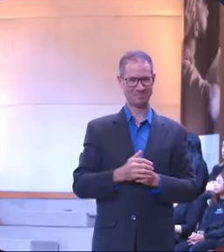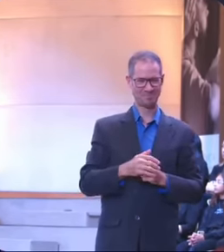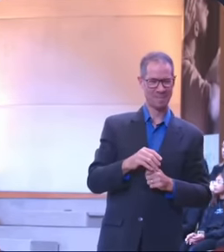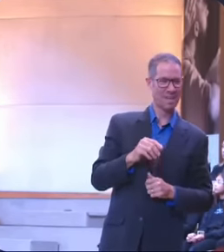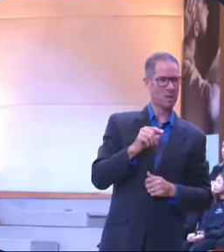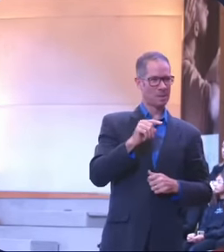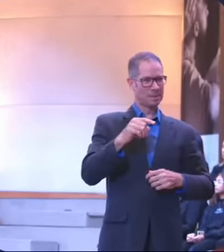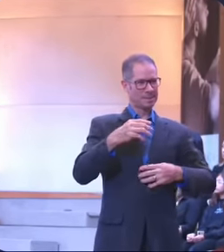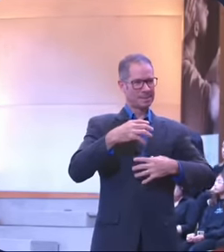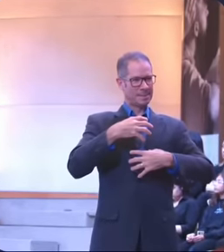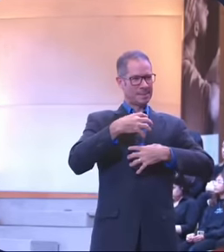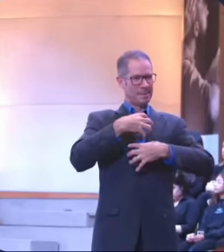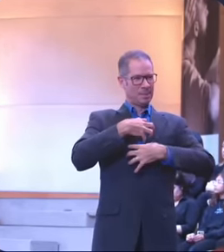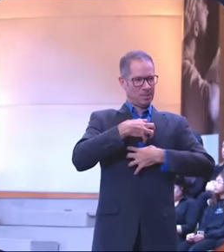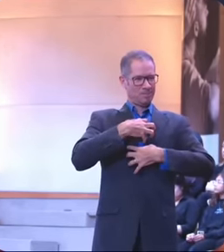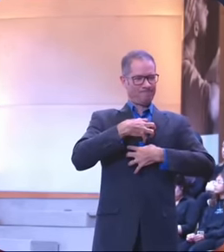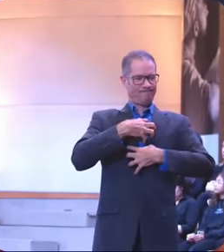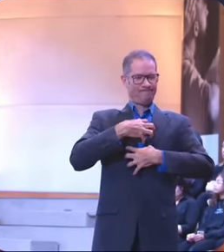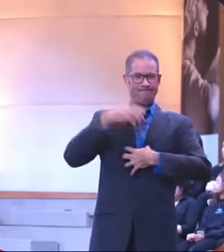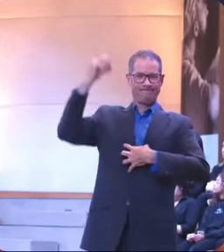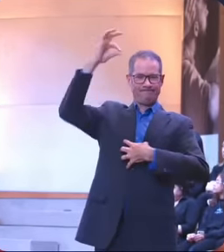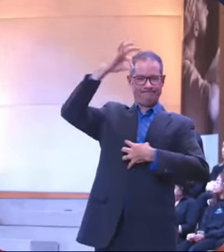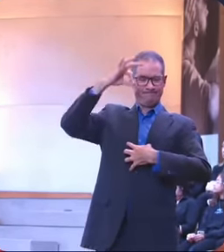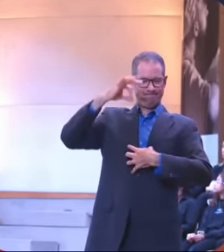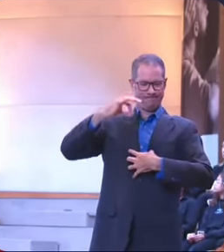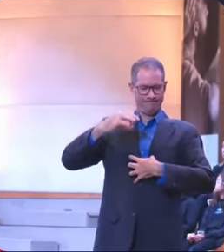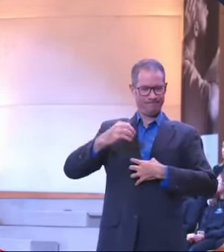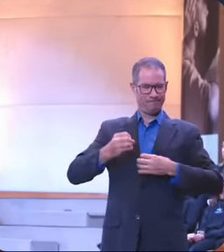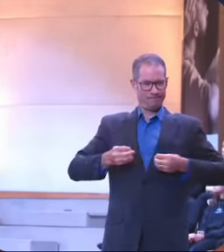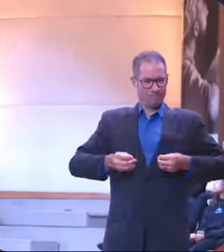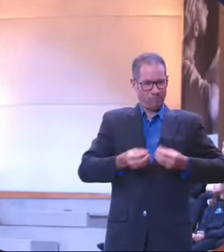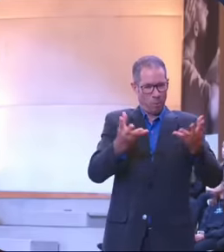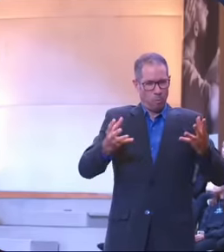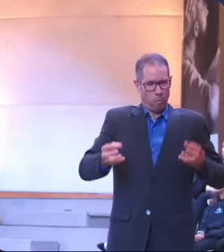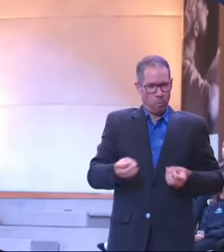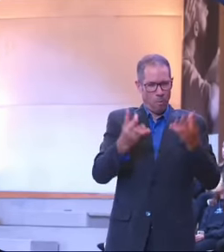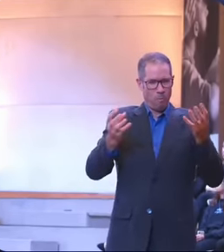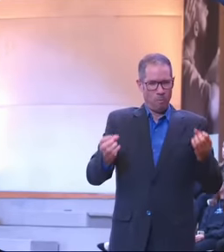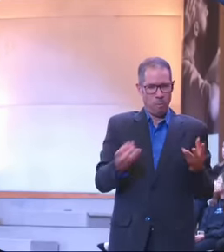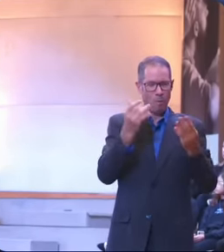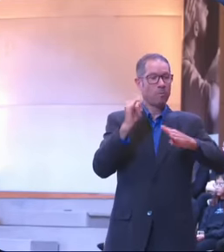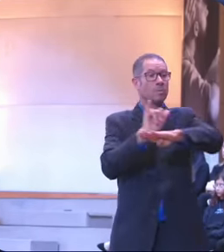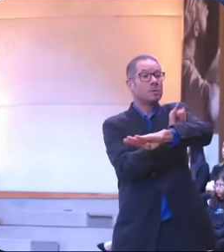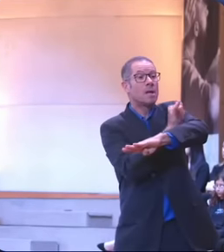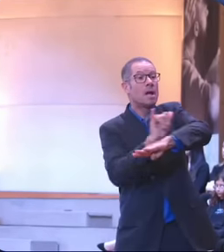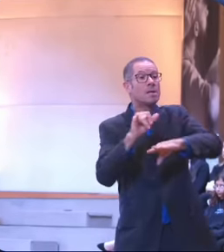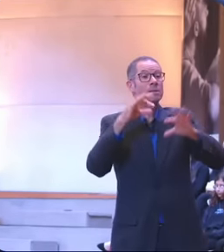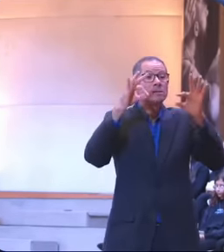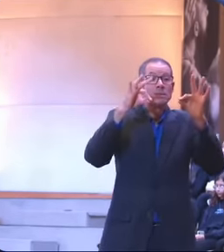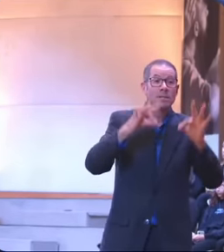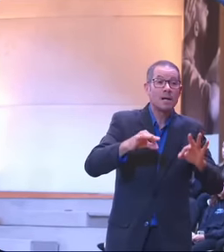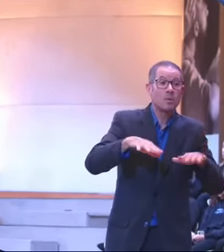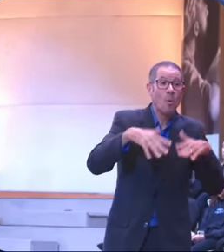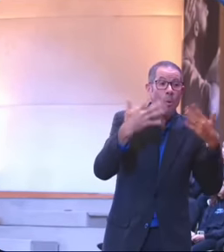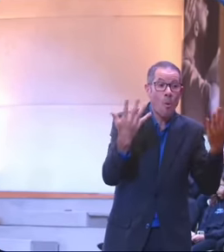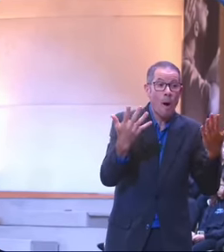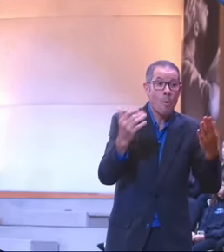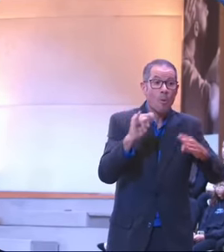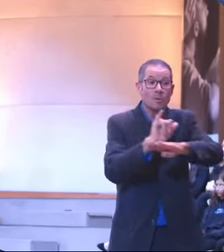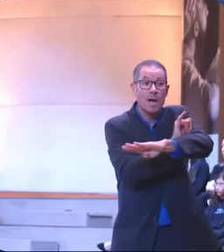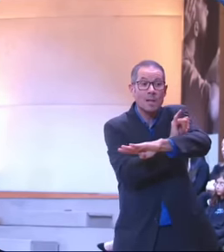você sentiu o impulso do Espírito de orar por alguém, use o ingrediente certo. Qual é o